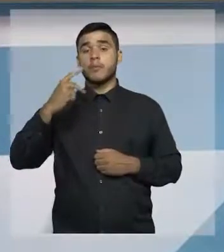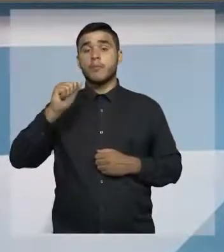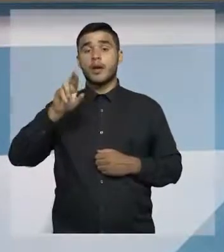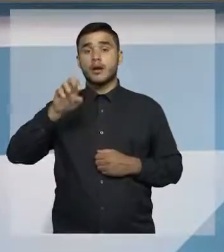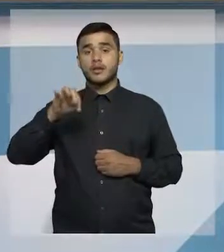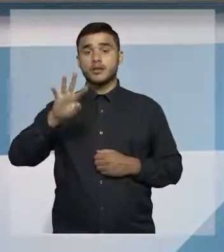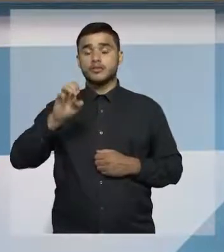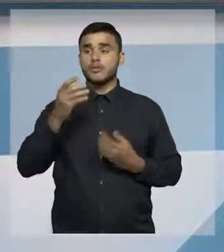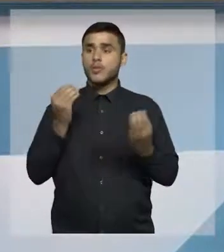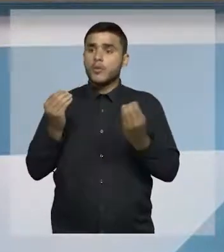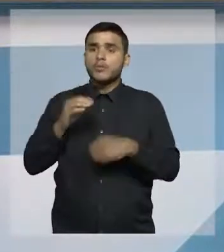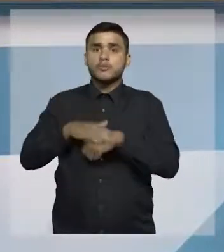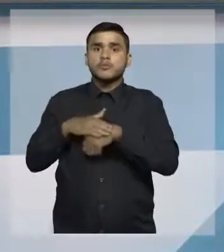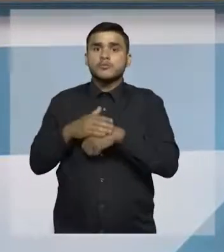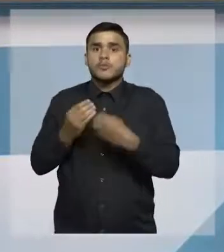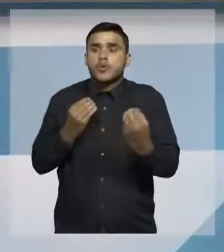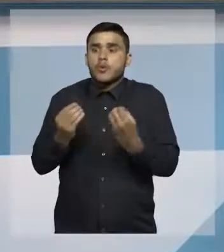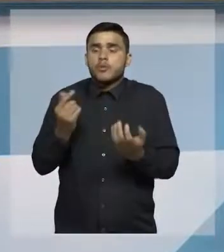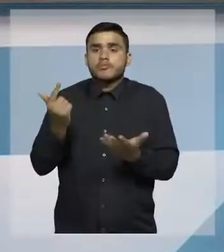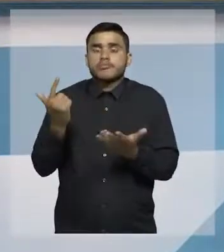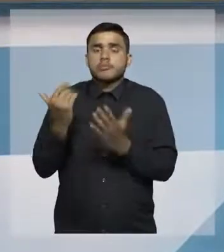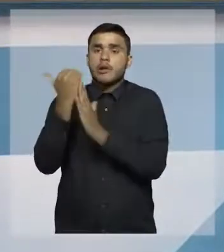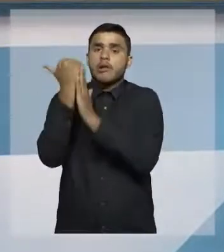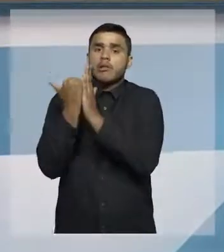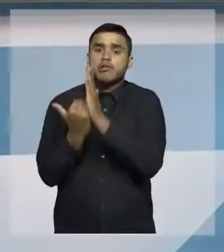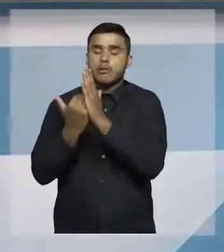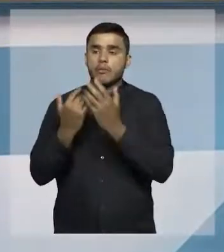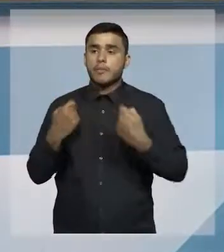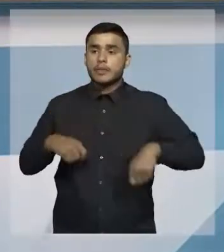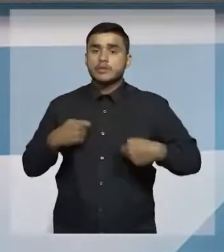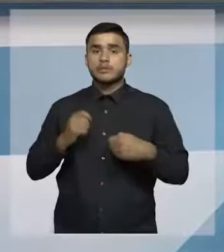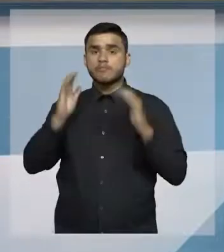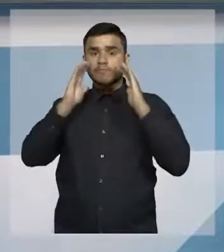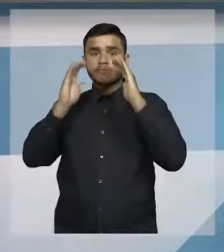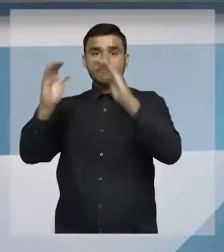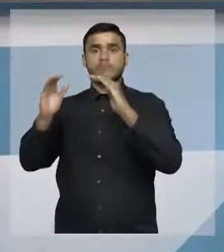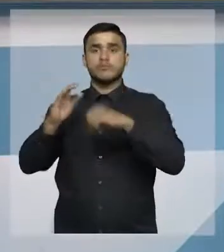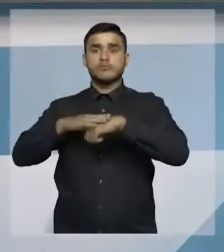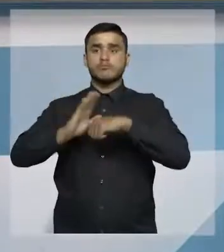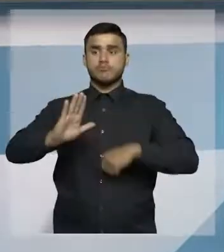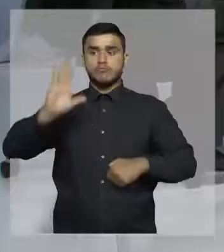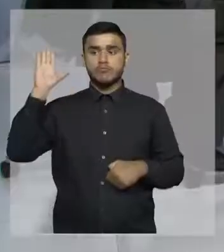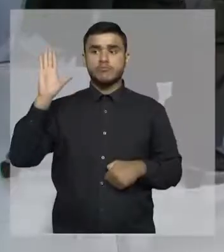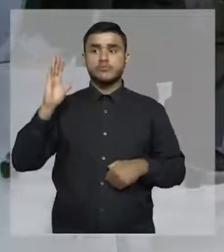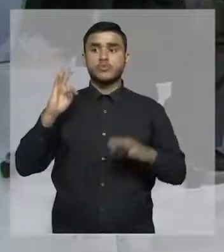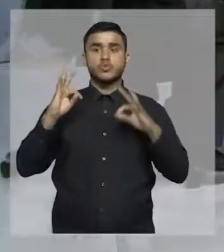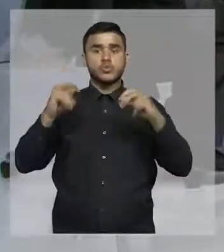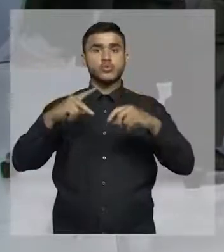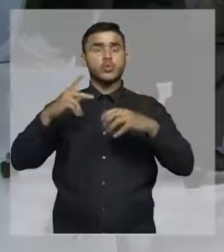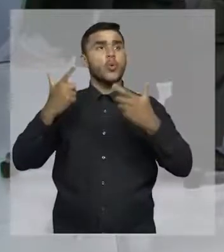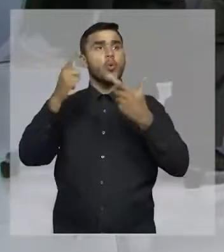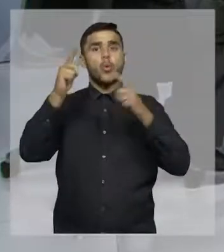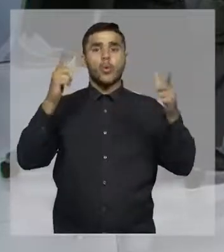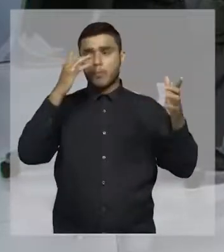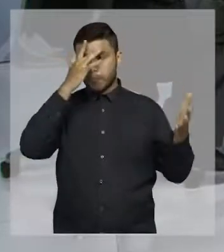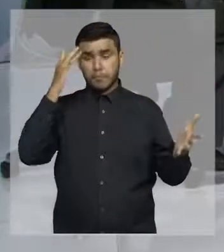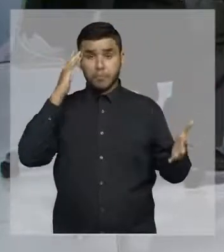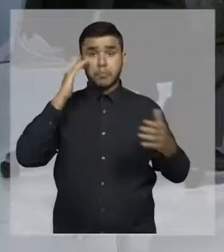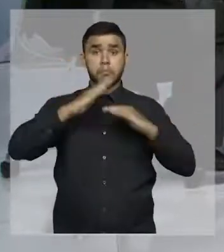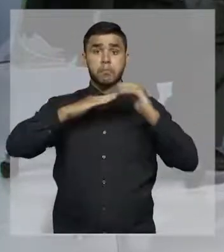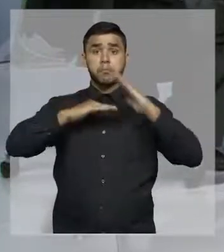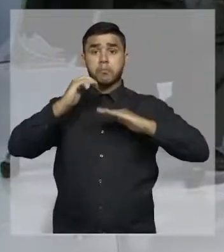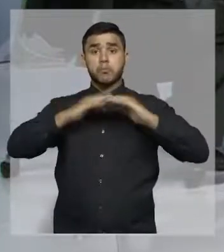né, dessa desoneração para a Petrobras em razão dos compromissos que tem com os acionistas, enfim. E o Congresso